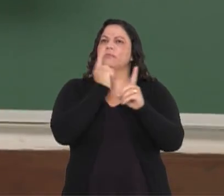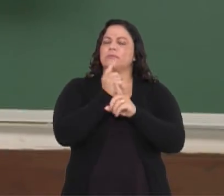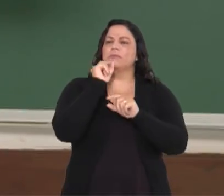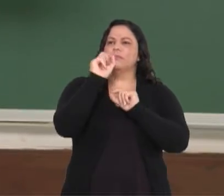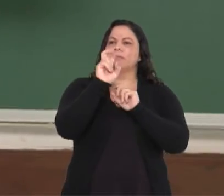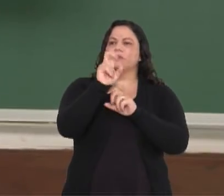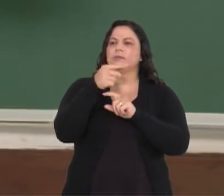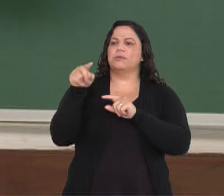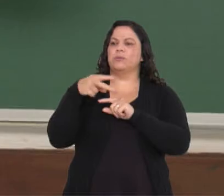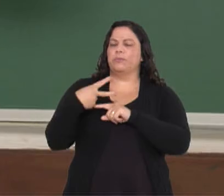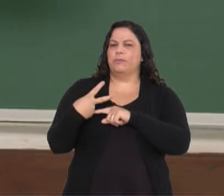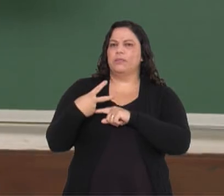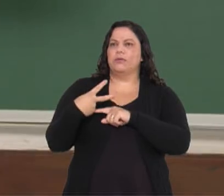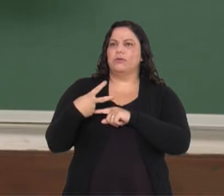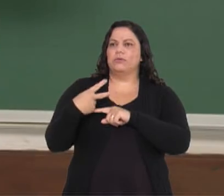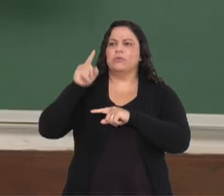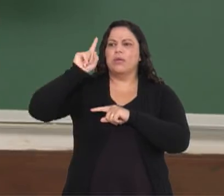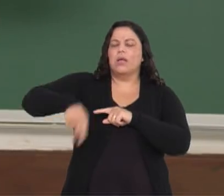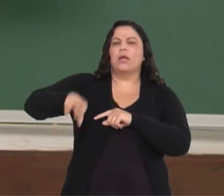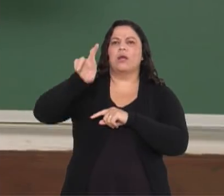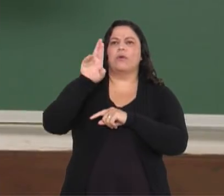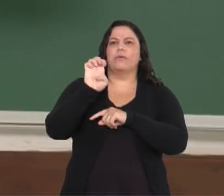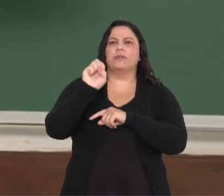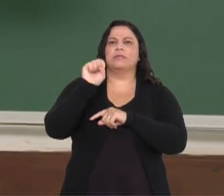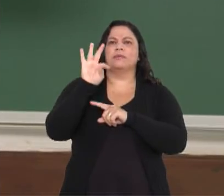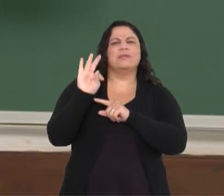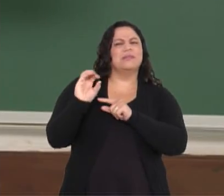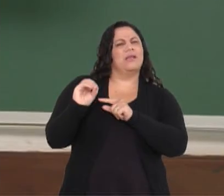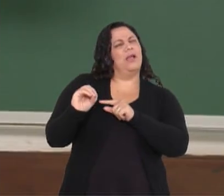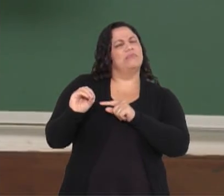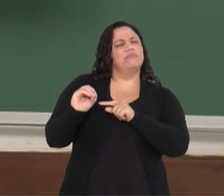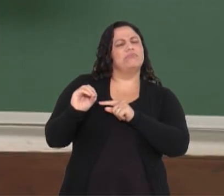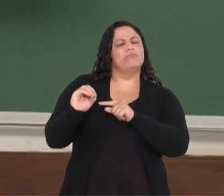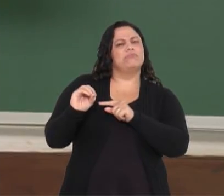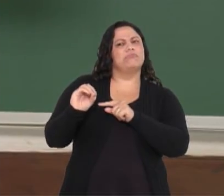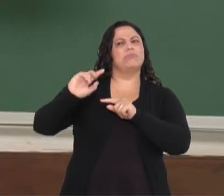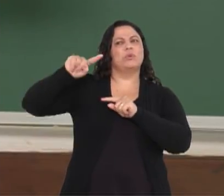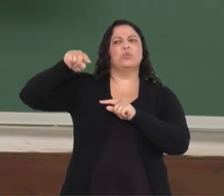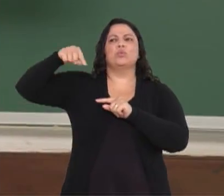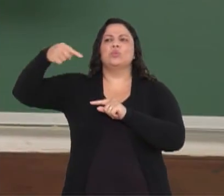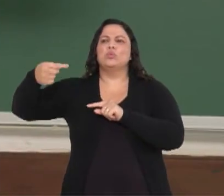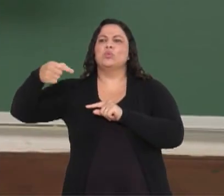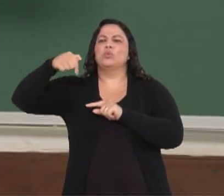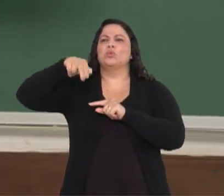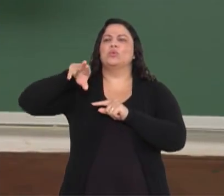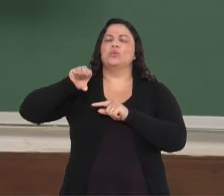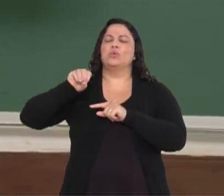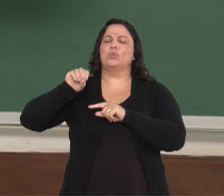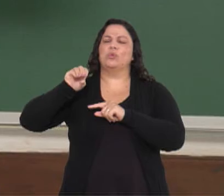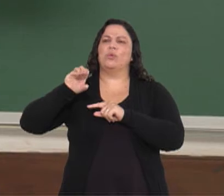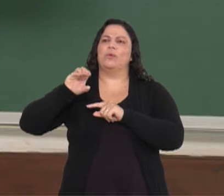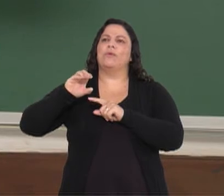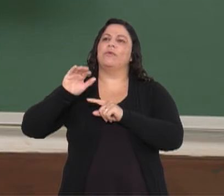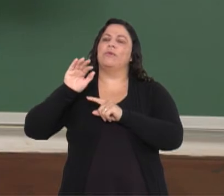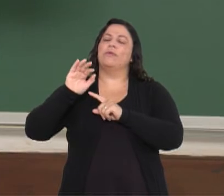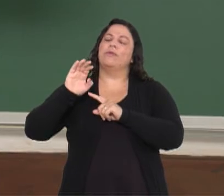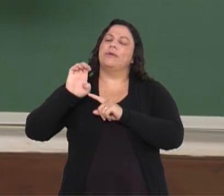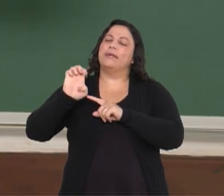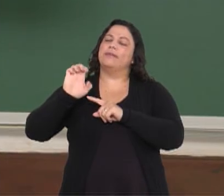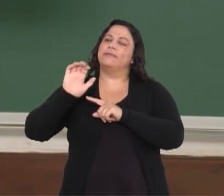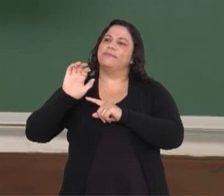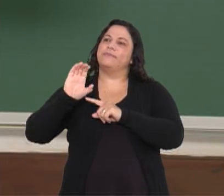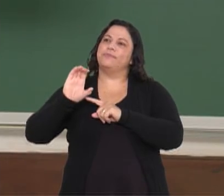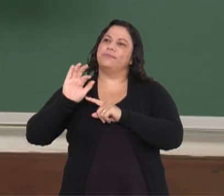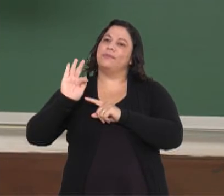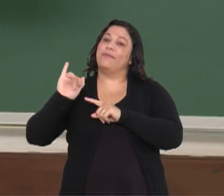meios, é o resto. E os demais são coeficientes do polinômio quociente. Devemos